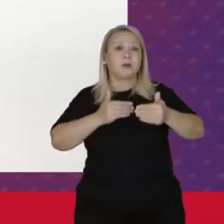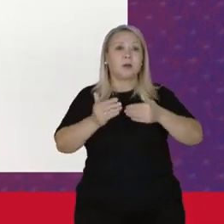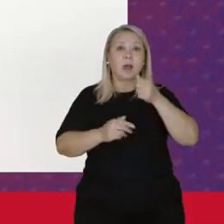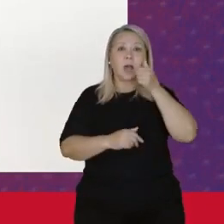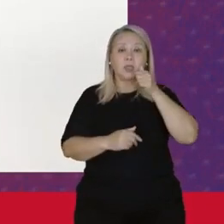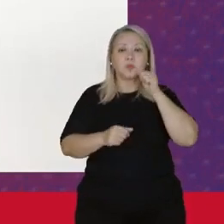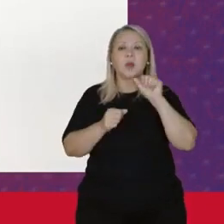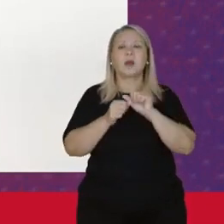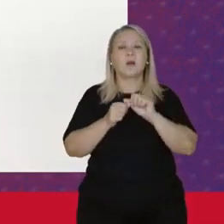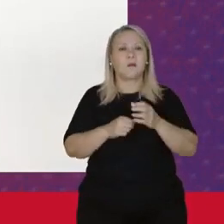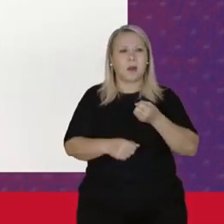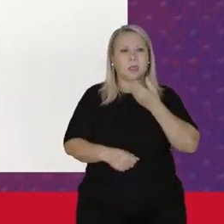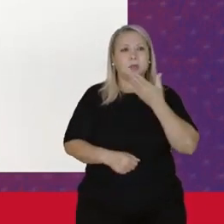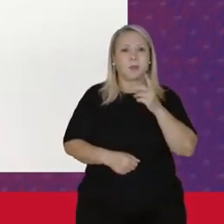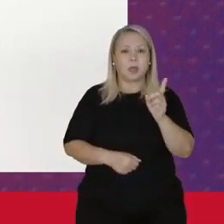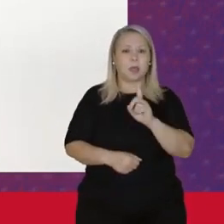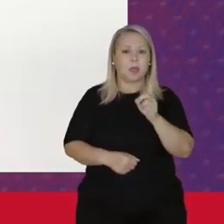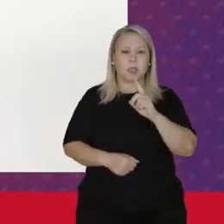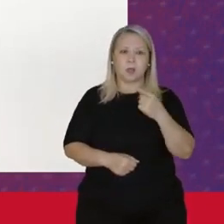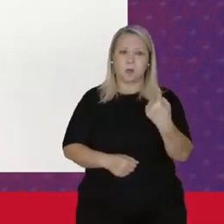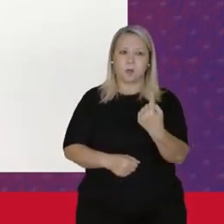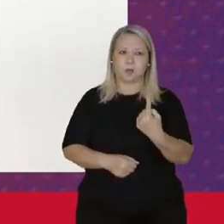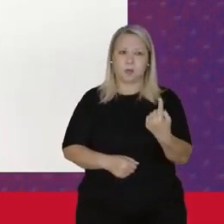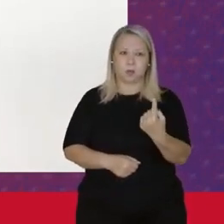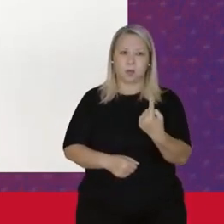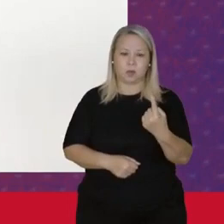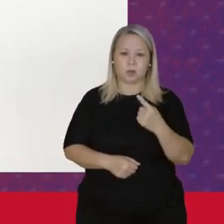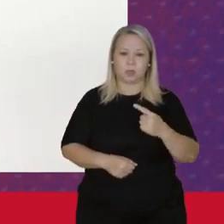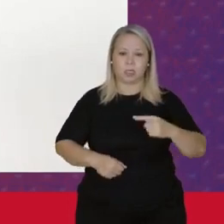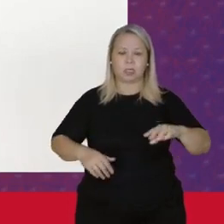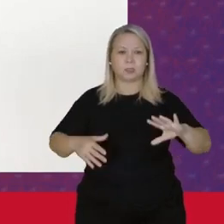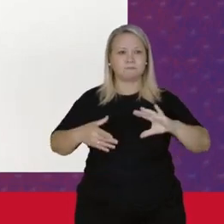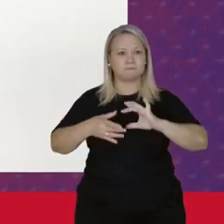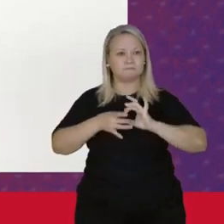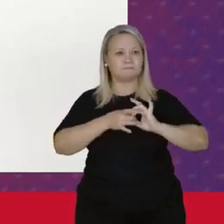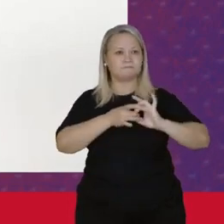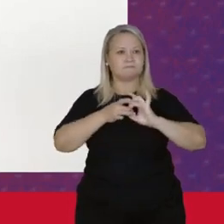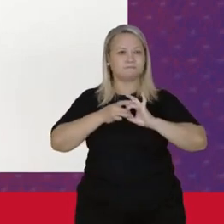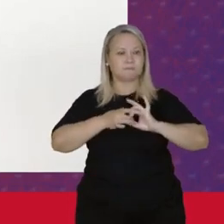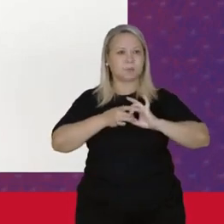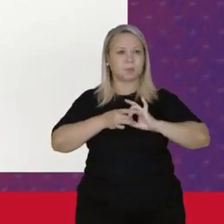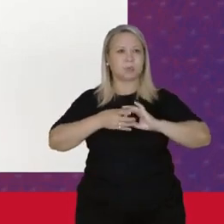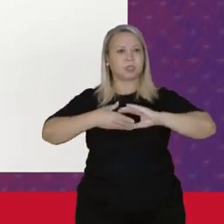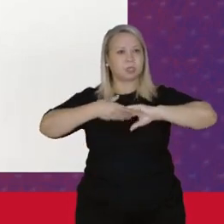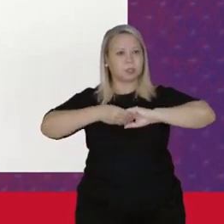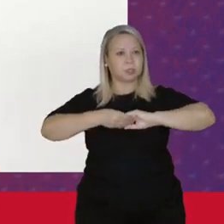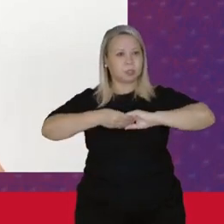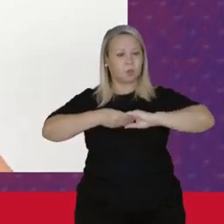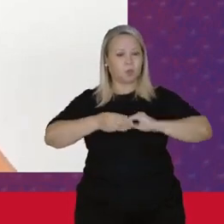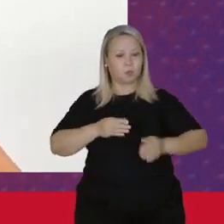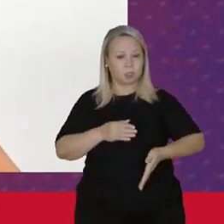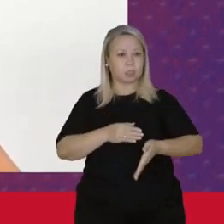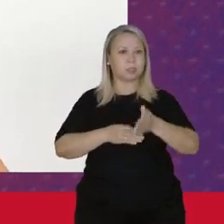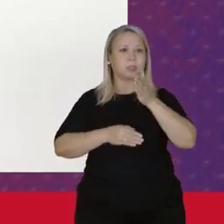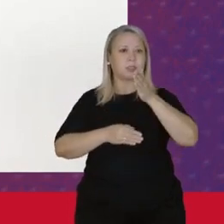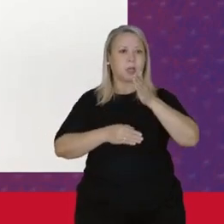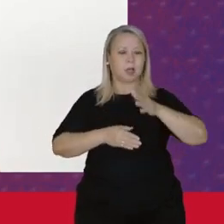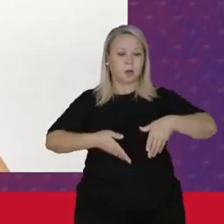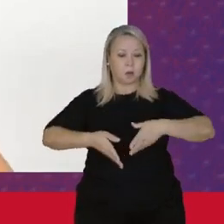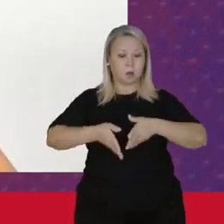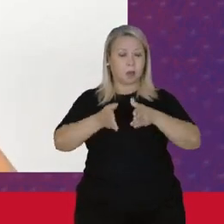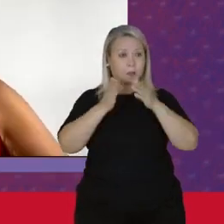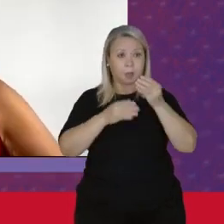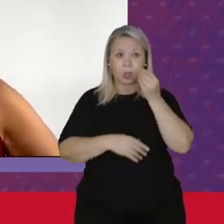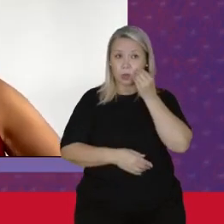isso muito bem, elas não vão sozinhas, elas pegam nas mãos das outras mulheres, né? E seguem nesse caminho,